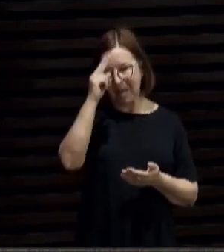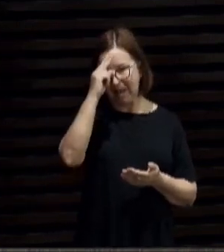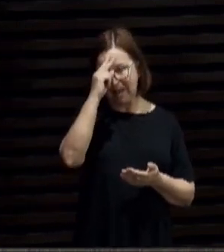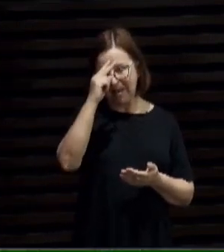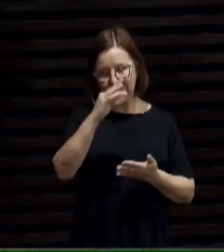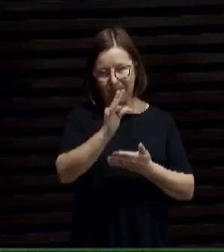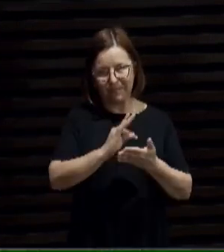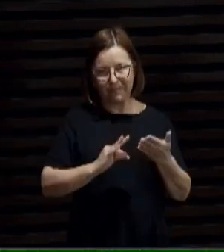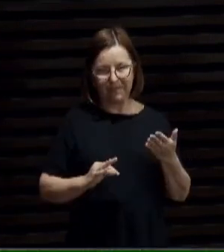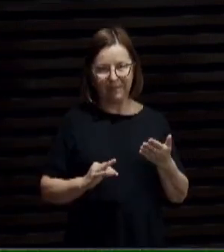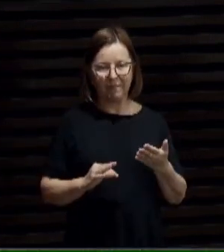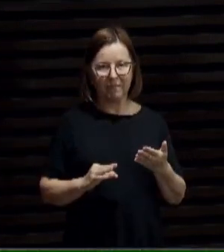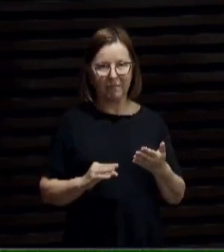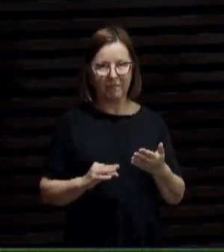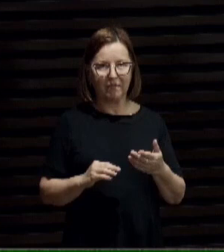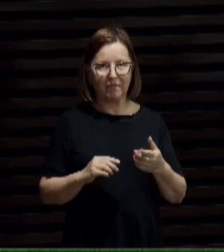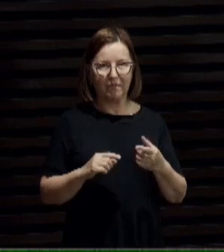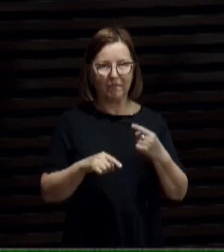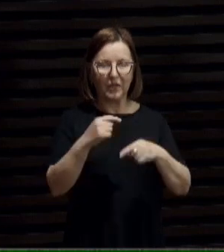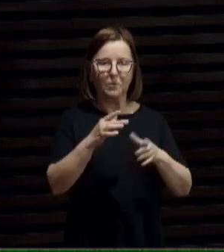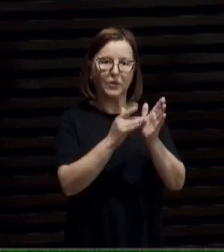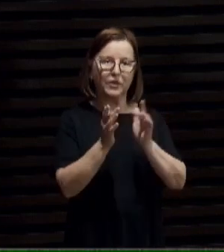disso, tornou Jesus a manifestar-se